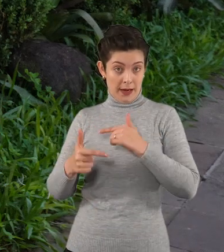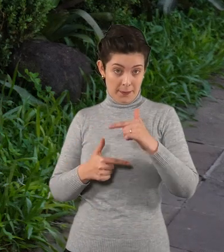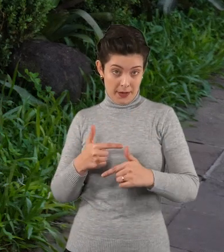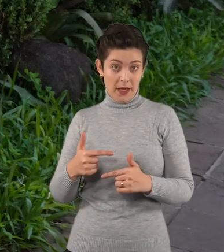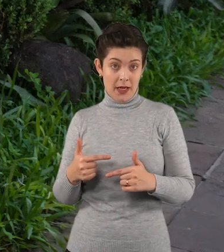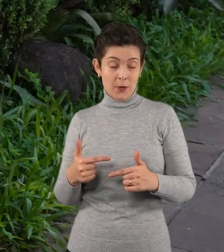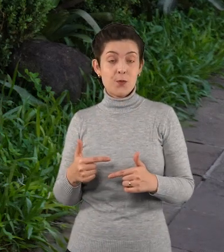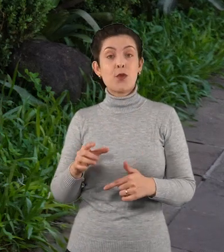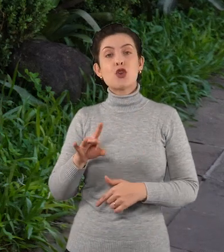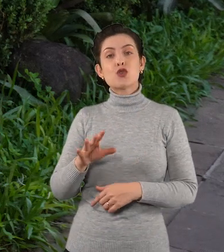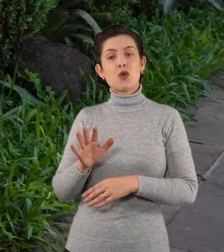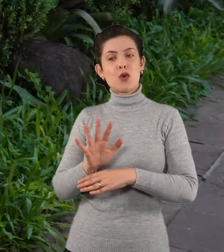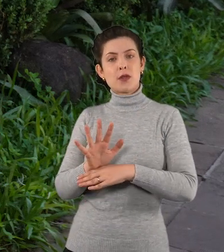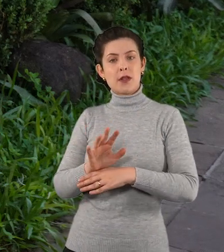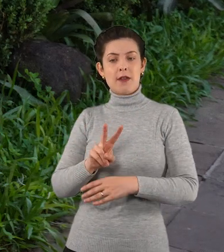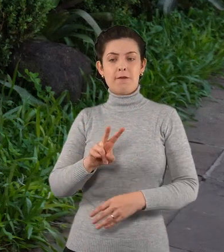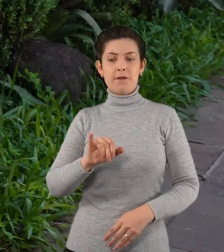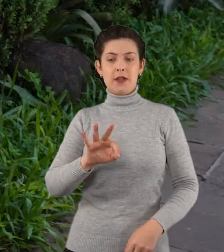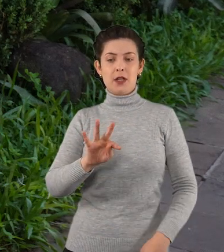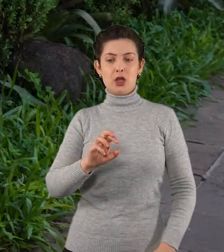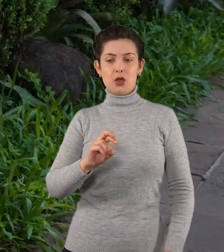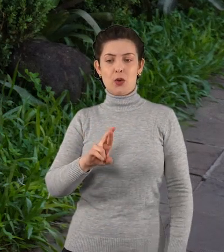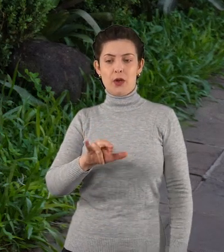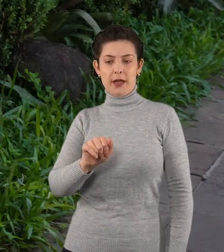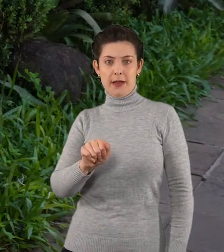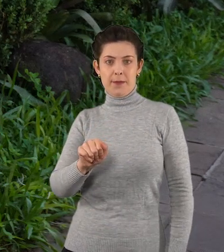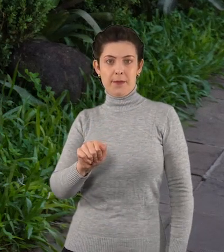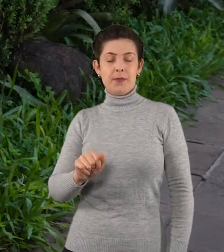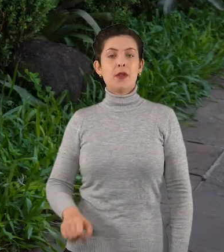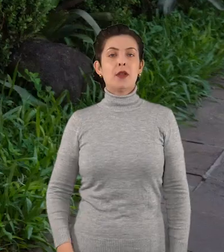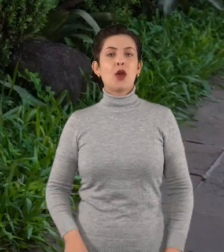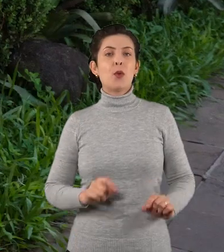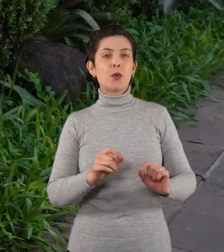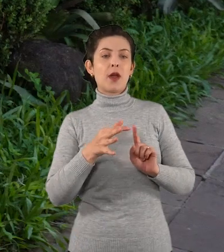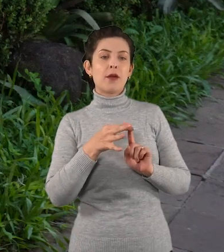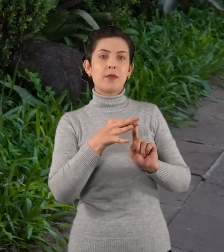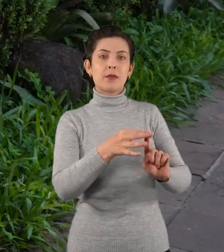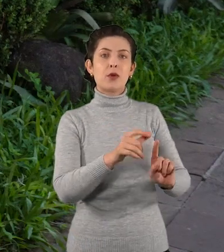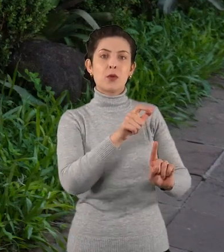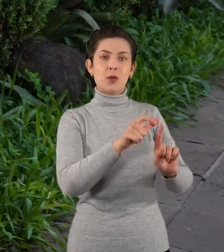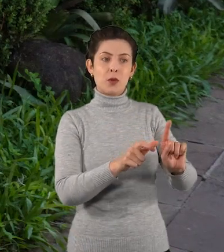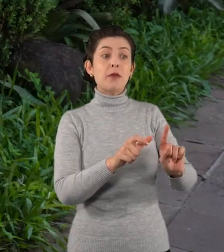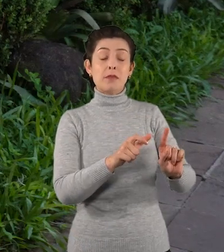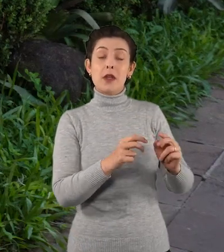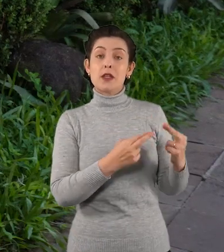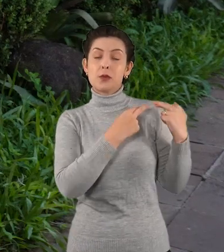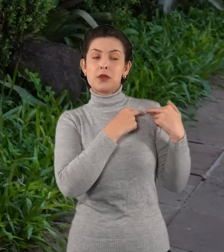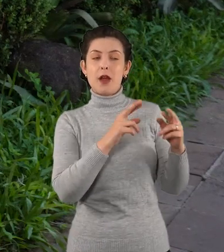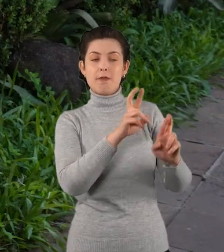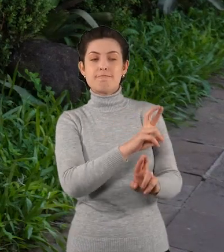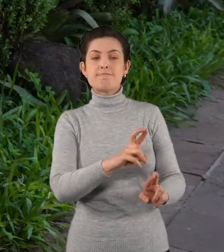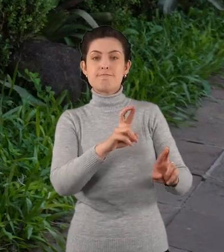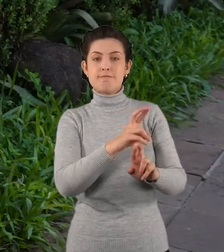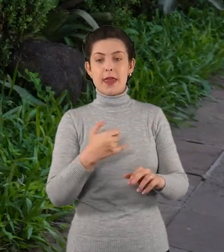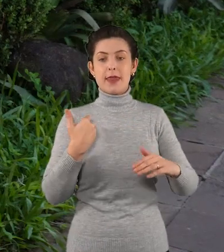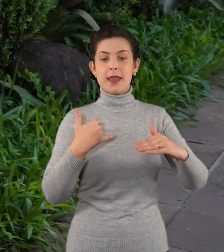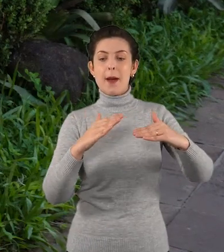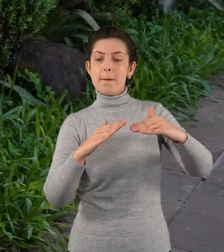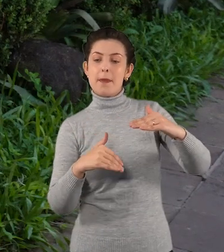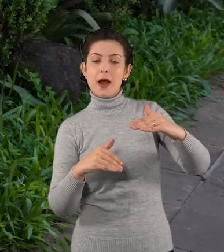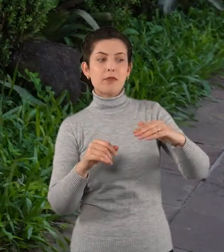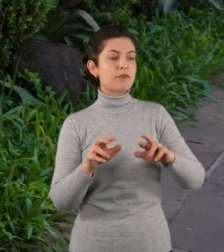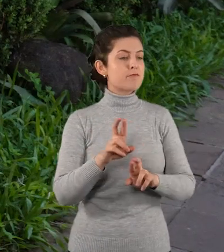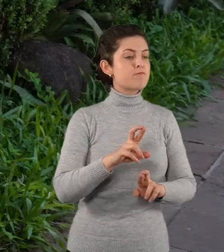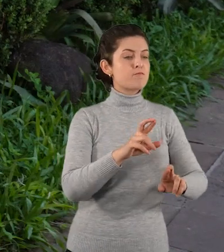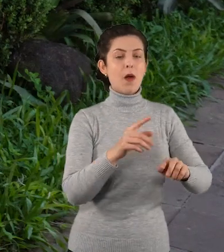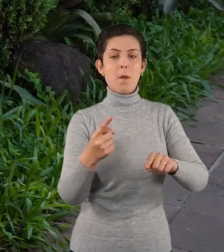minha, não só no Cine Vitória, foi a nomeação de comissário de menores